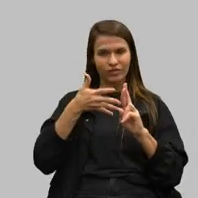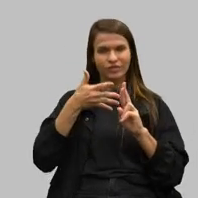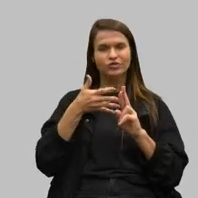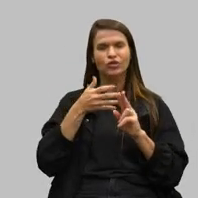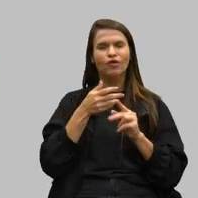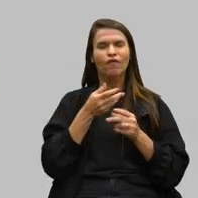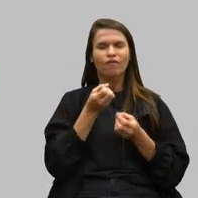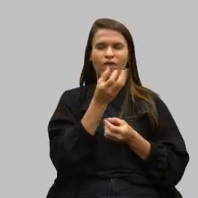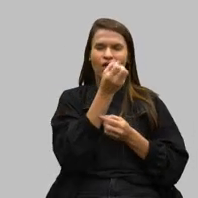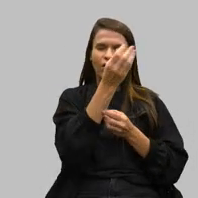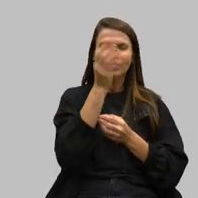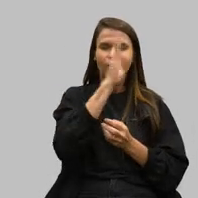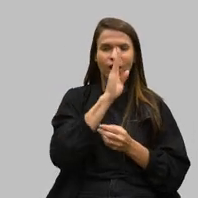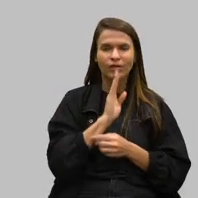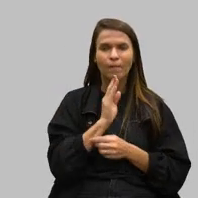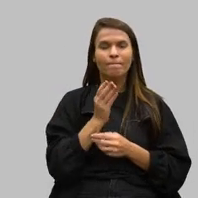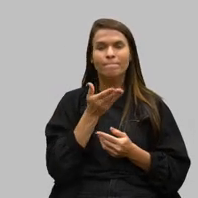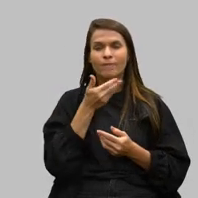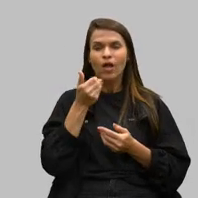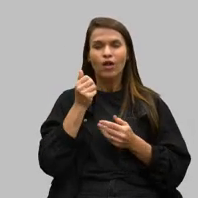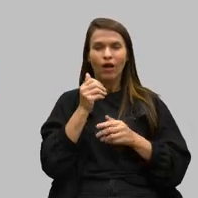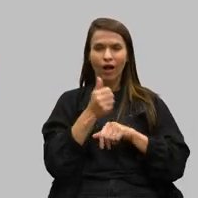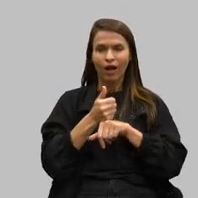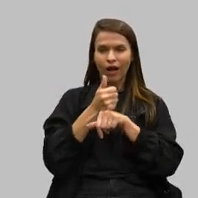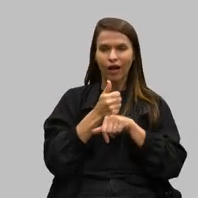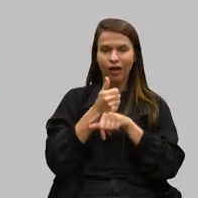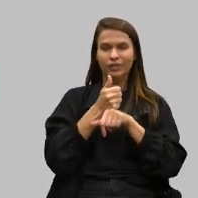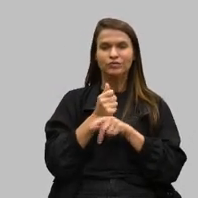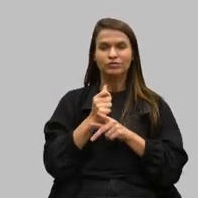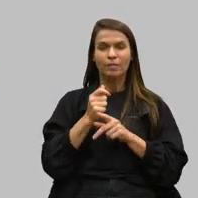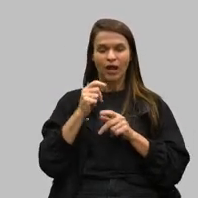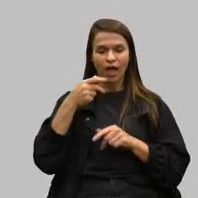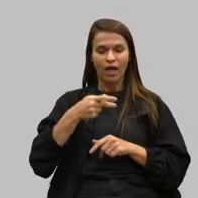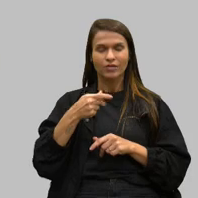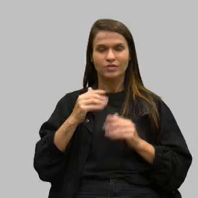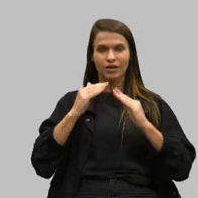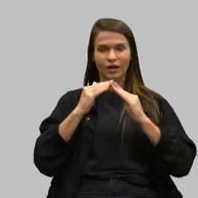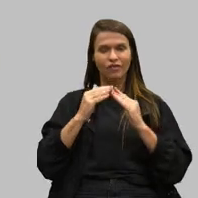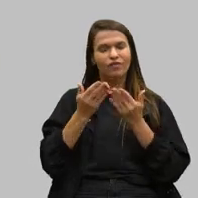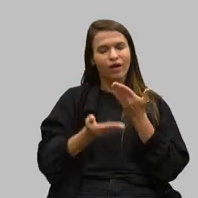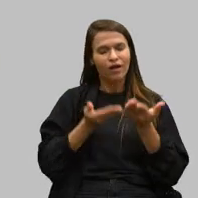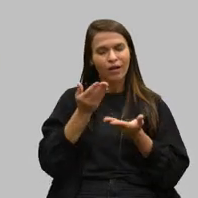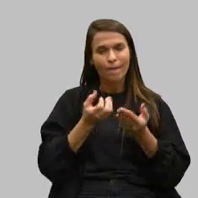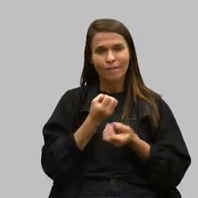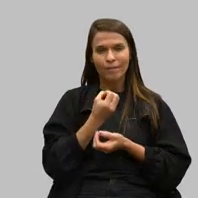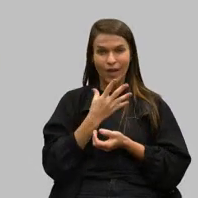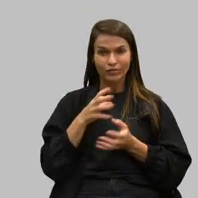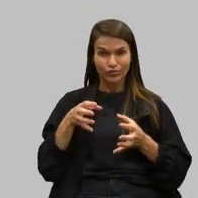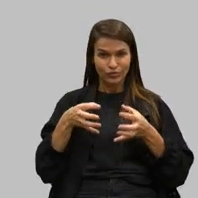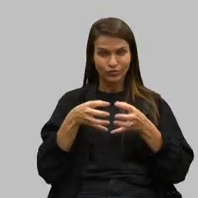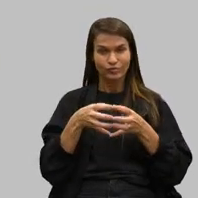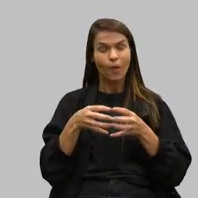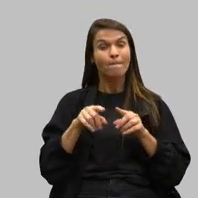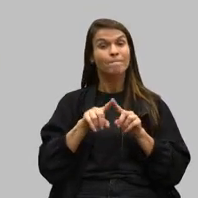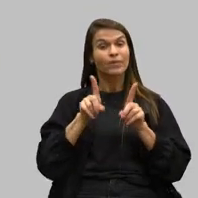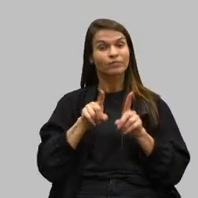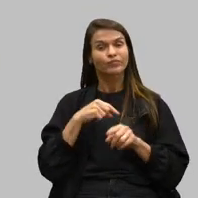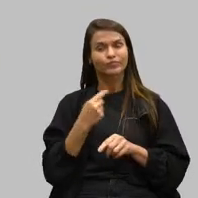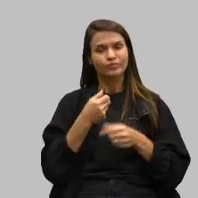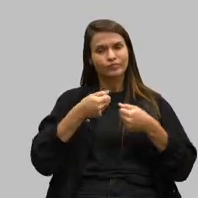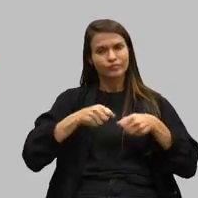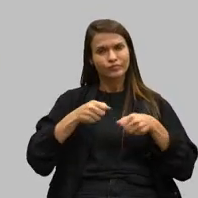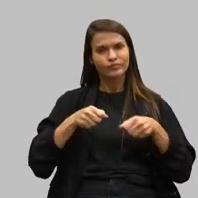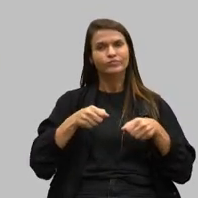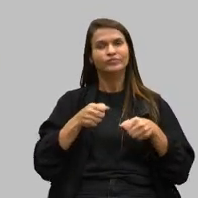profissionais, as melhores capacitações para essa casa. E ela, com certeza, vai atender muito bem a nossa gente, mas nós precisamos desse